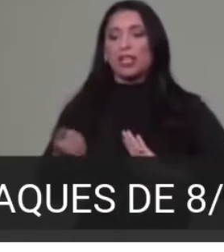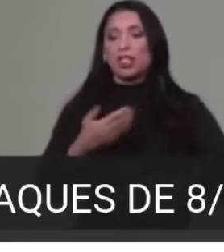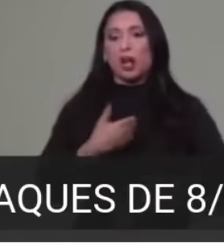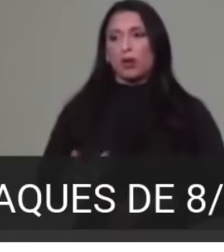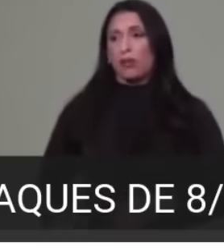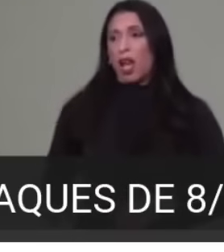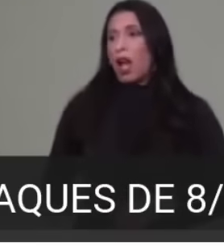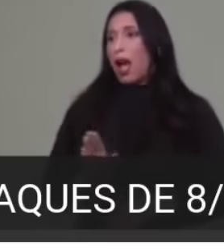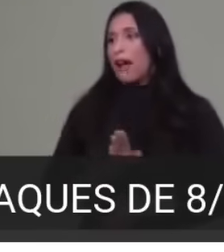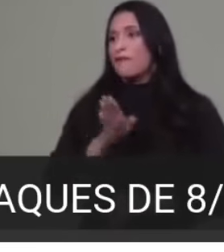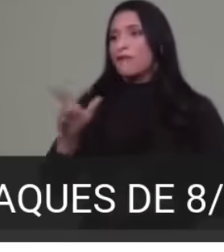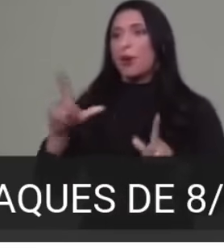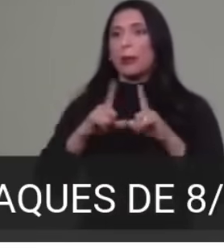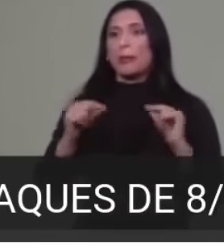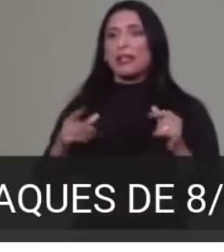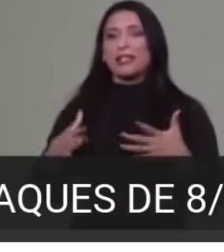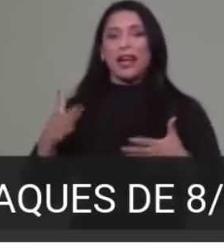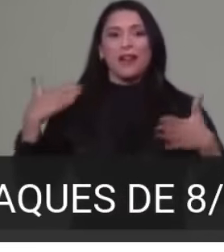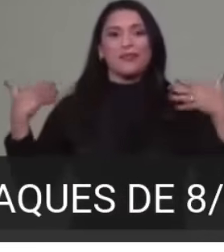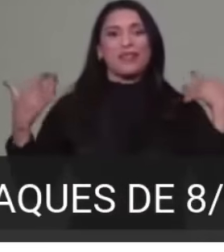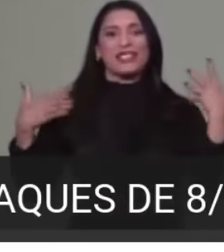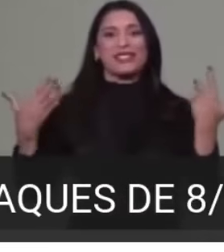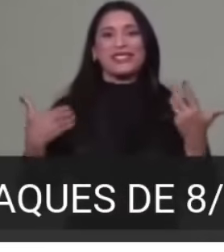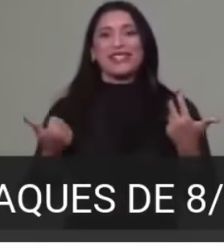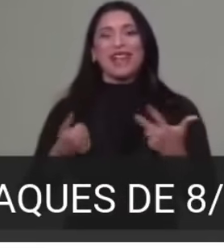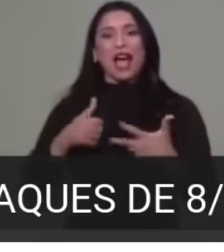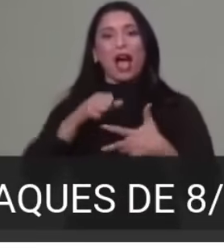passear sorrindo na Praça dos Três Poderes